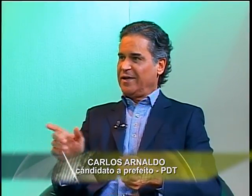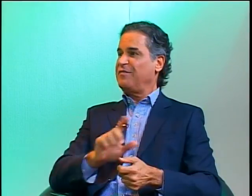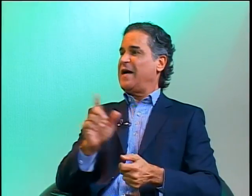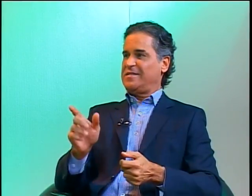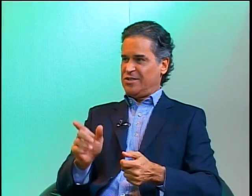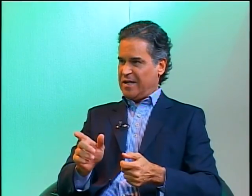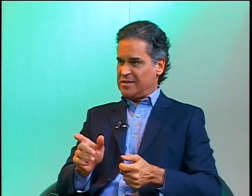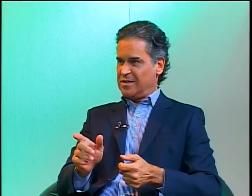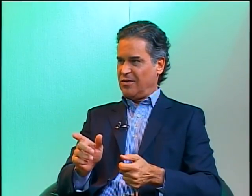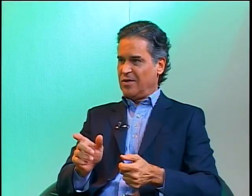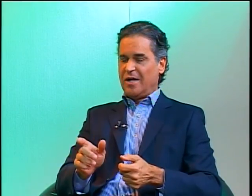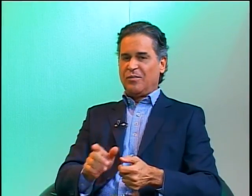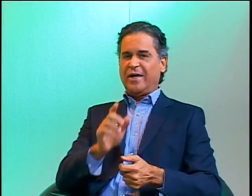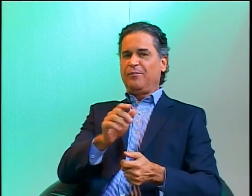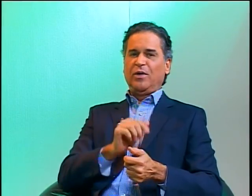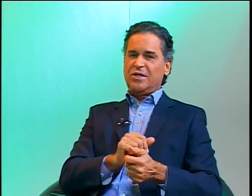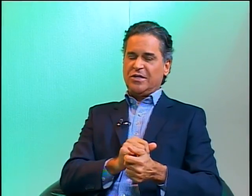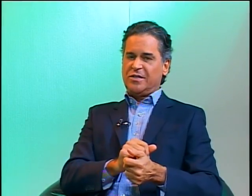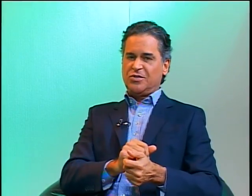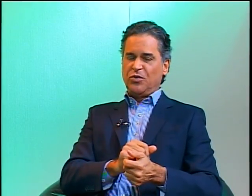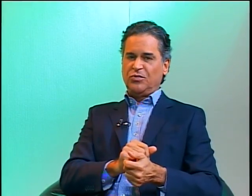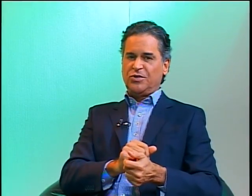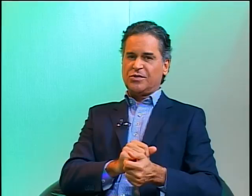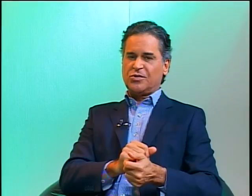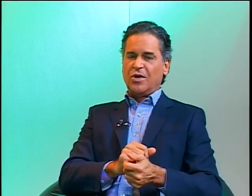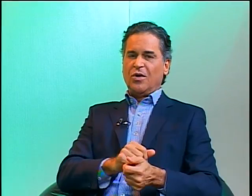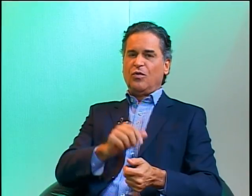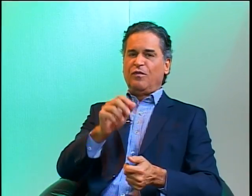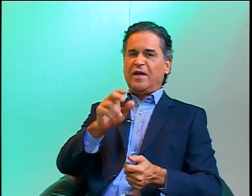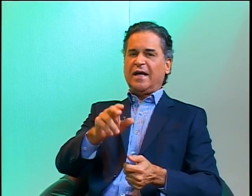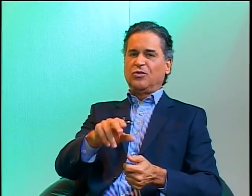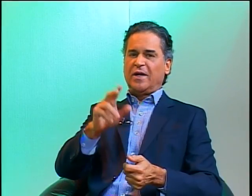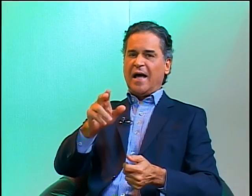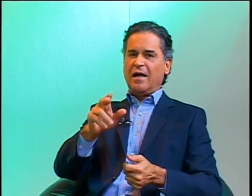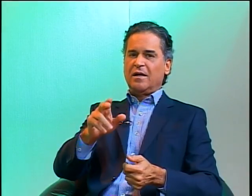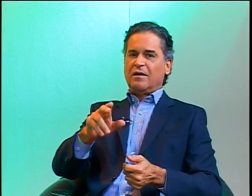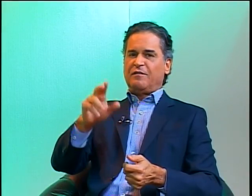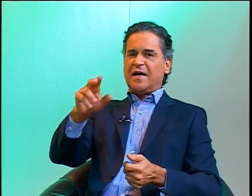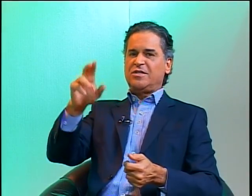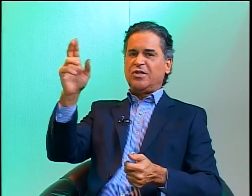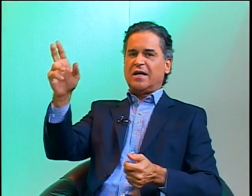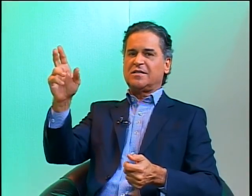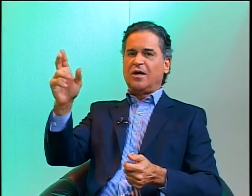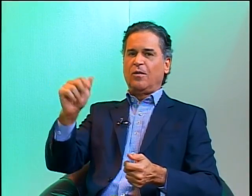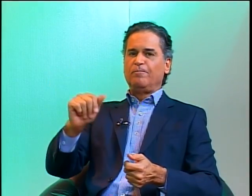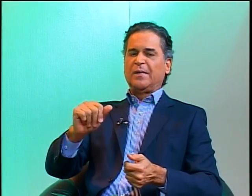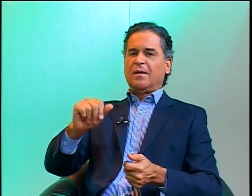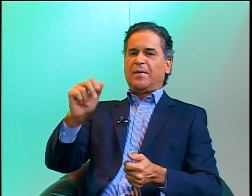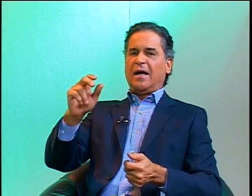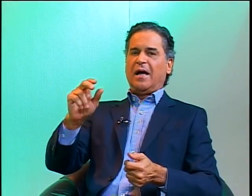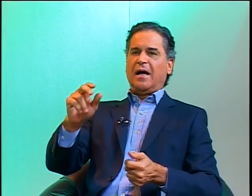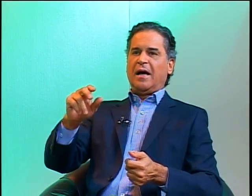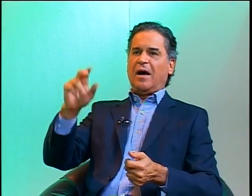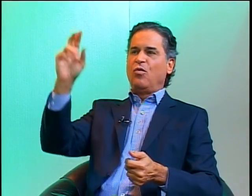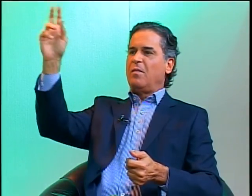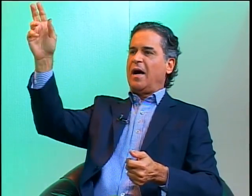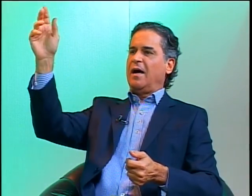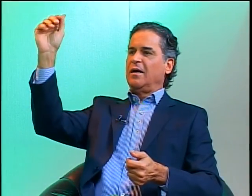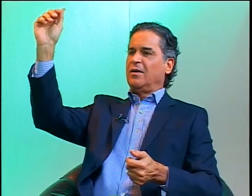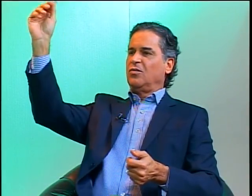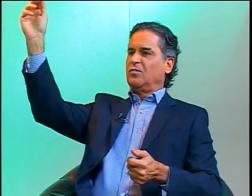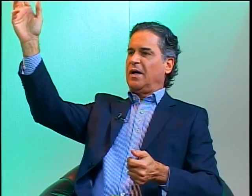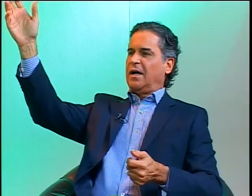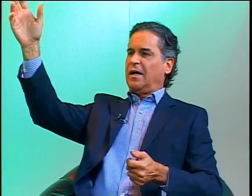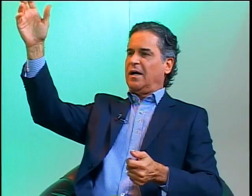vereador que faz indicação, porque em política existe muito disso. O vereador A faz indicação para